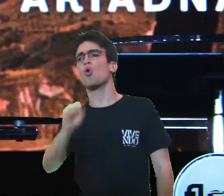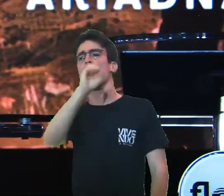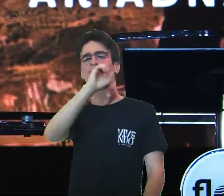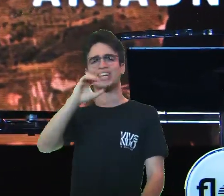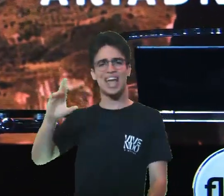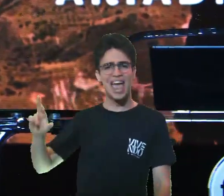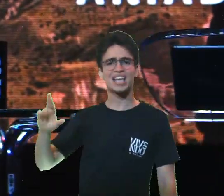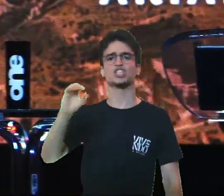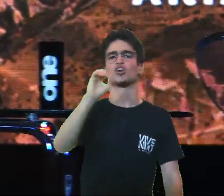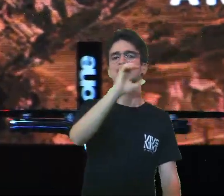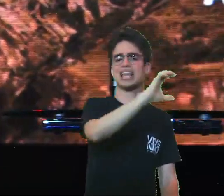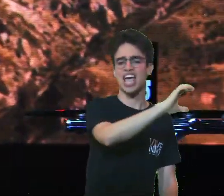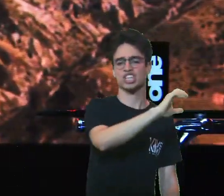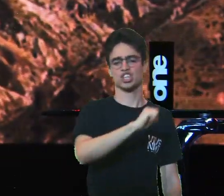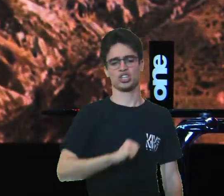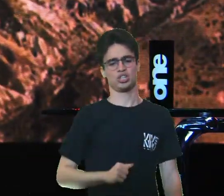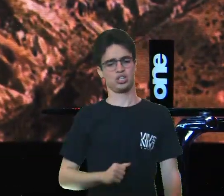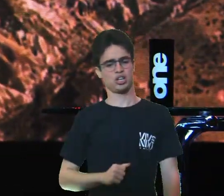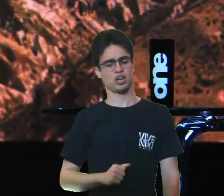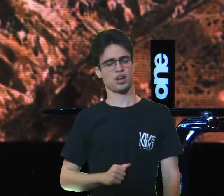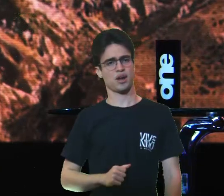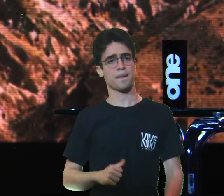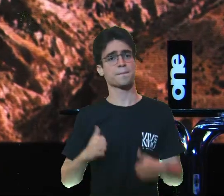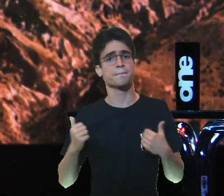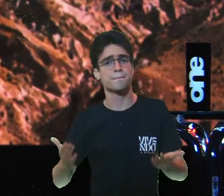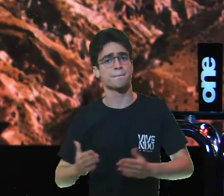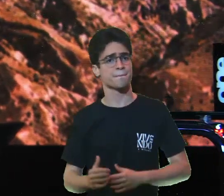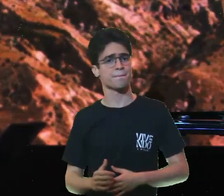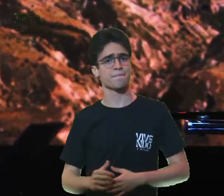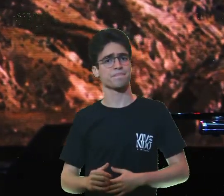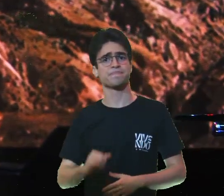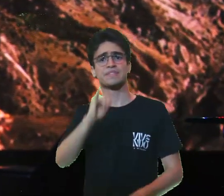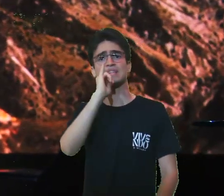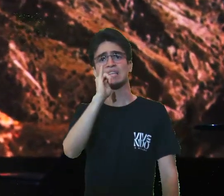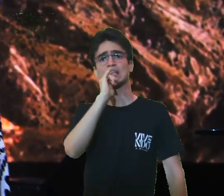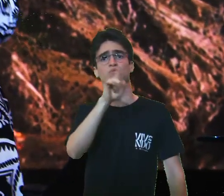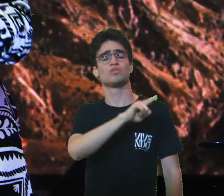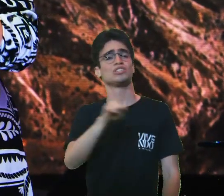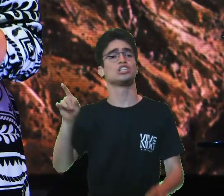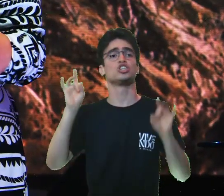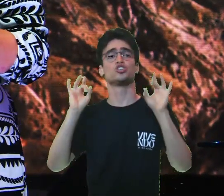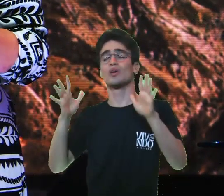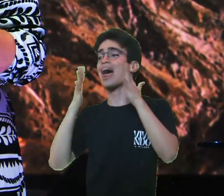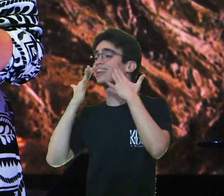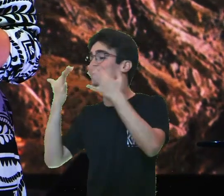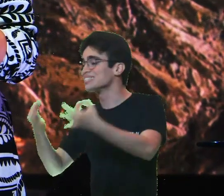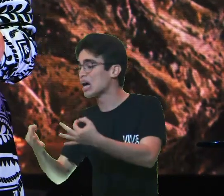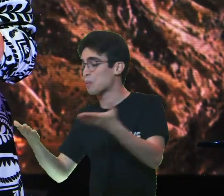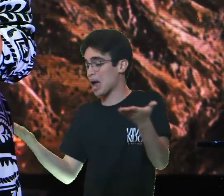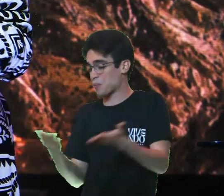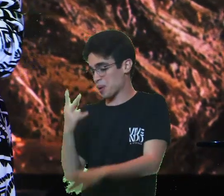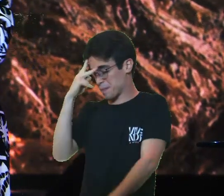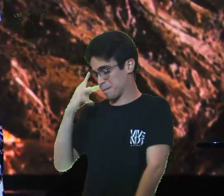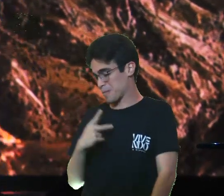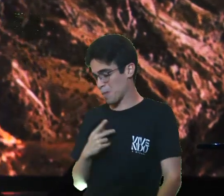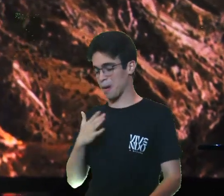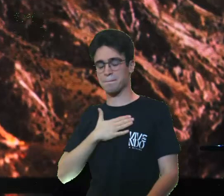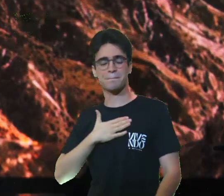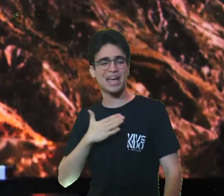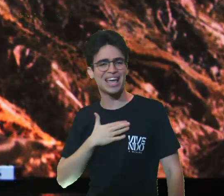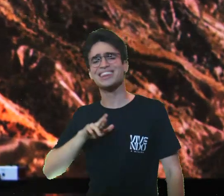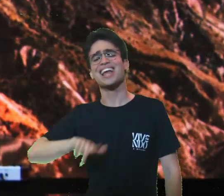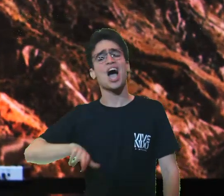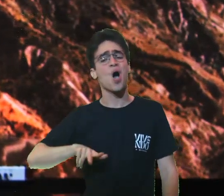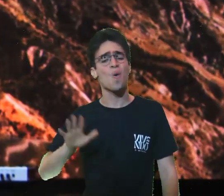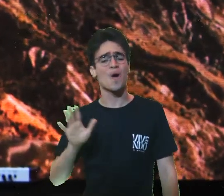para o ocidente. Não prestar atenção apenas nas nossas necessidades pessoais, naquilo